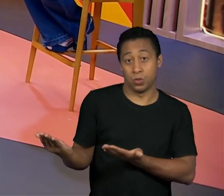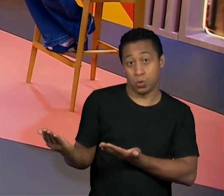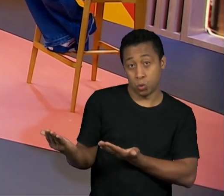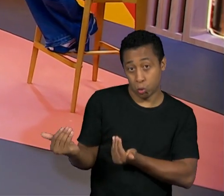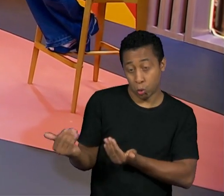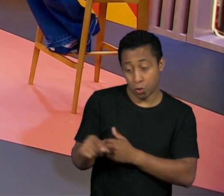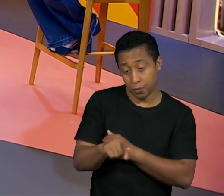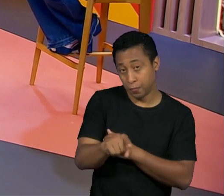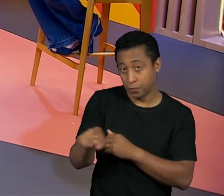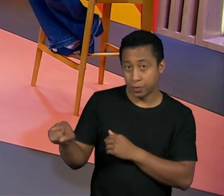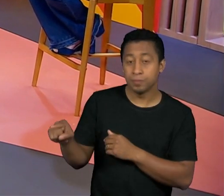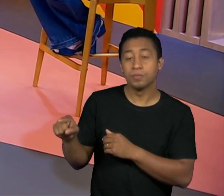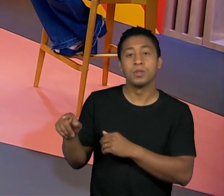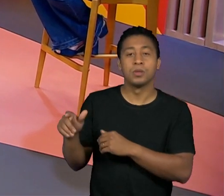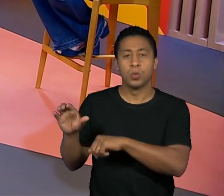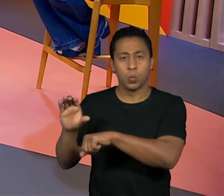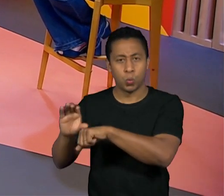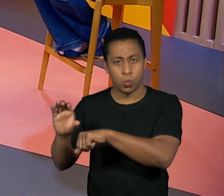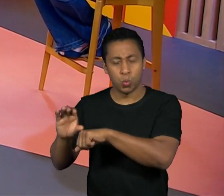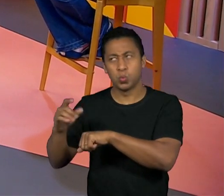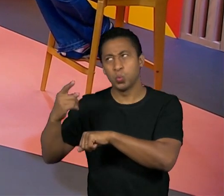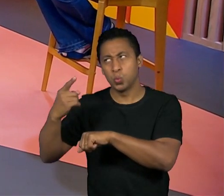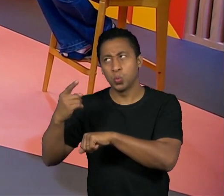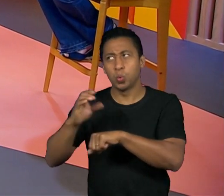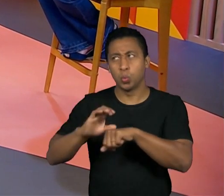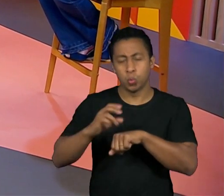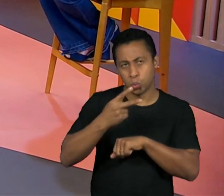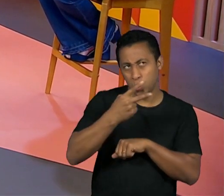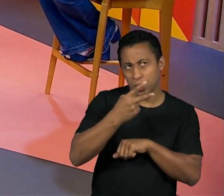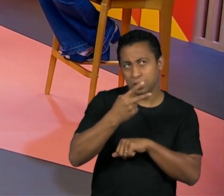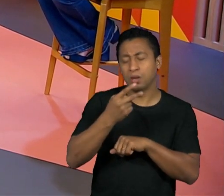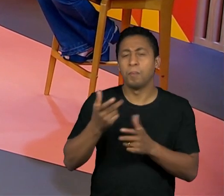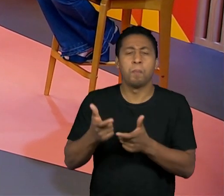são os dois cursos são, em maioria, pessoas jovens,